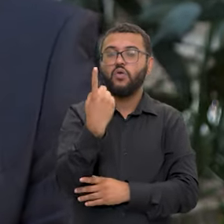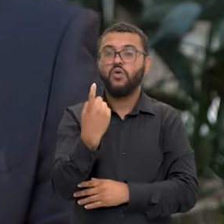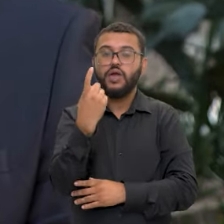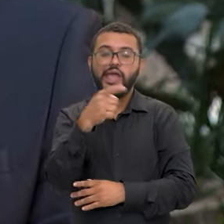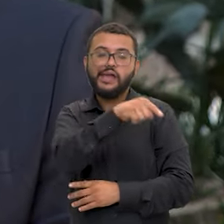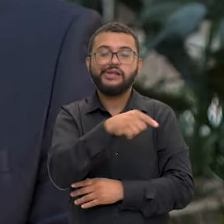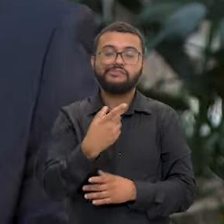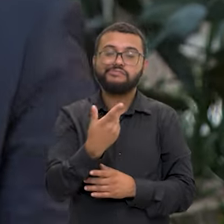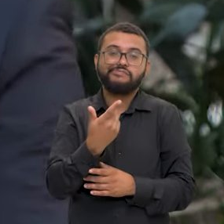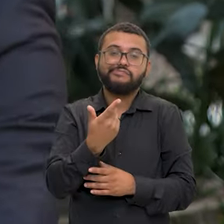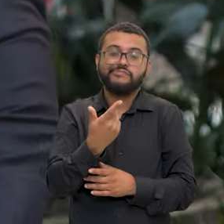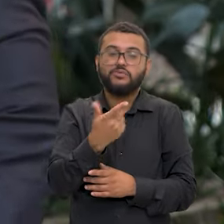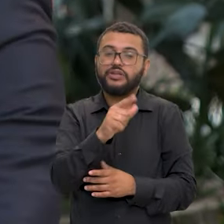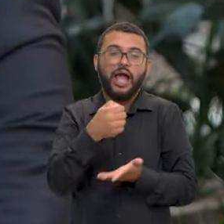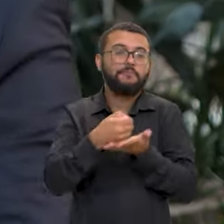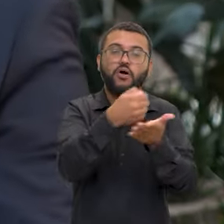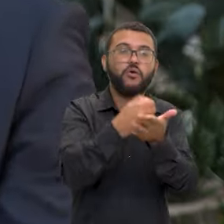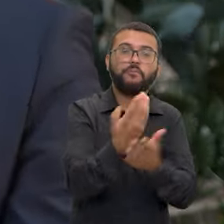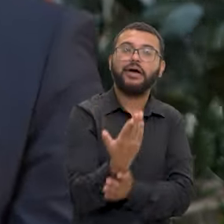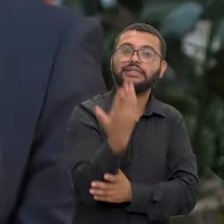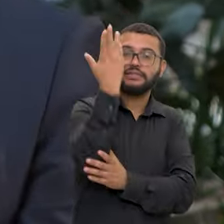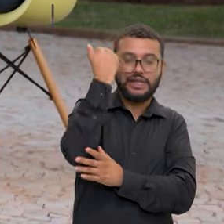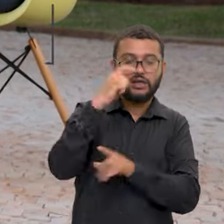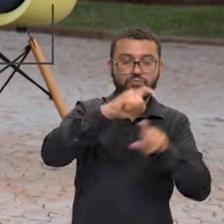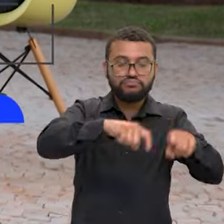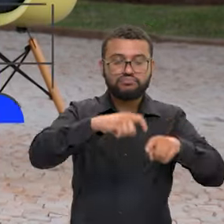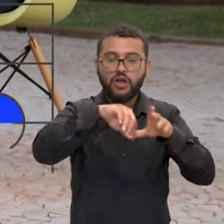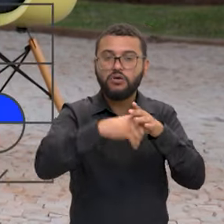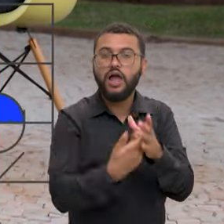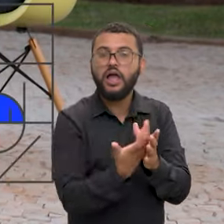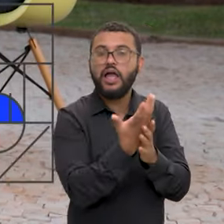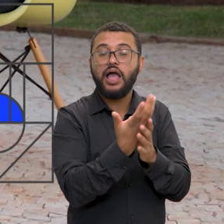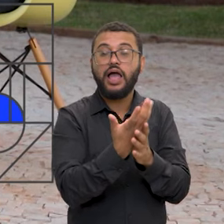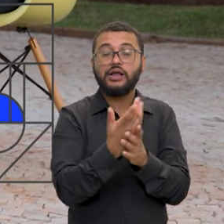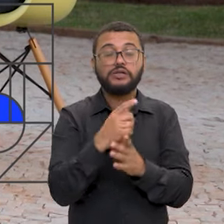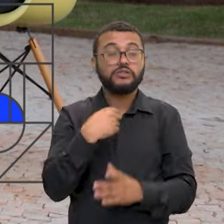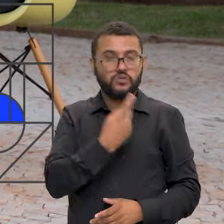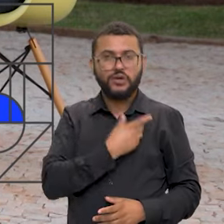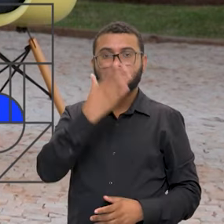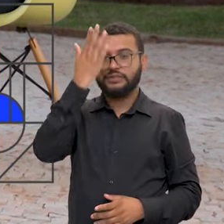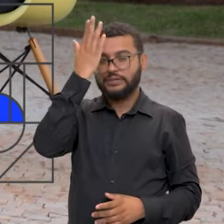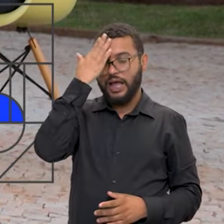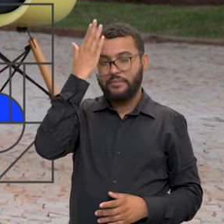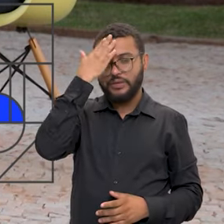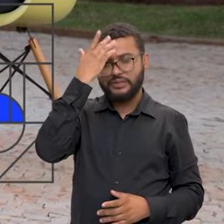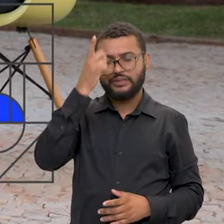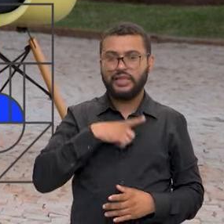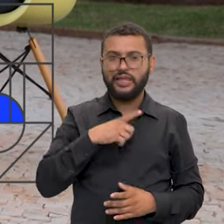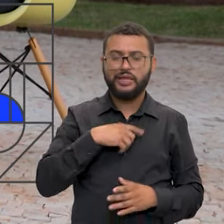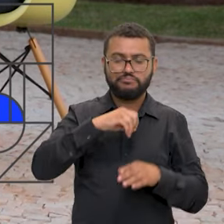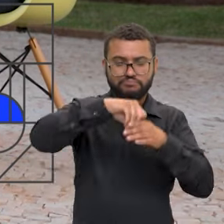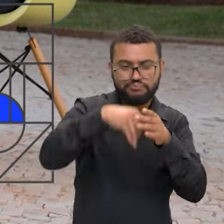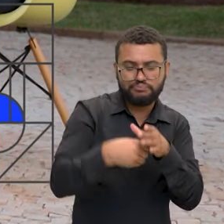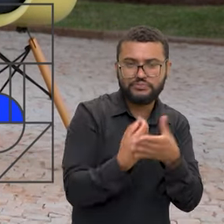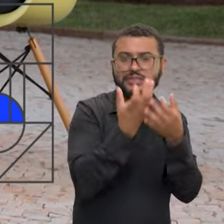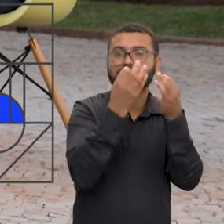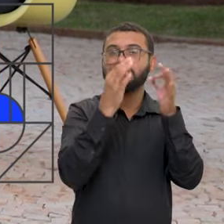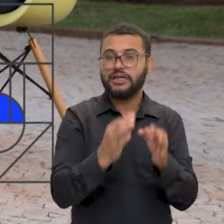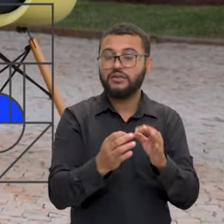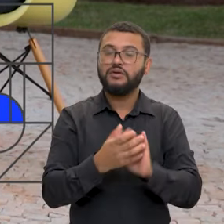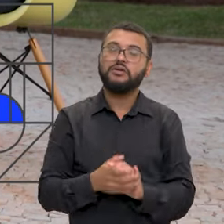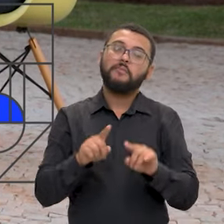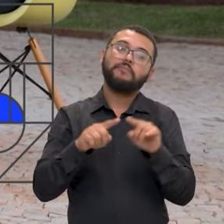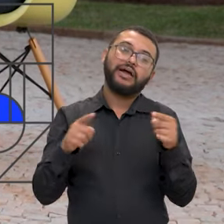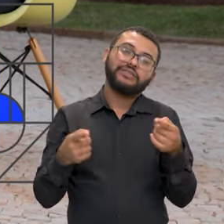de políticas públicas para a produção de alimentos. Com isso, a gente vai colhendo cada vez mais, mas infelizmente vem diminuindo